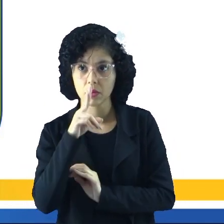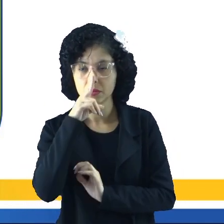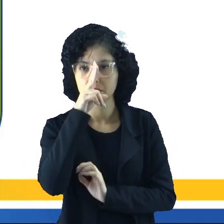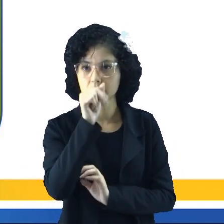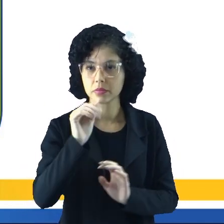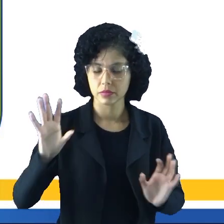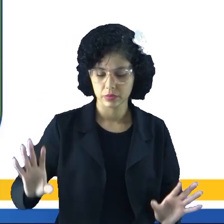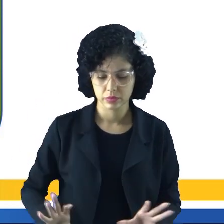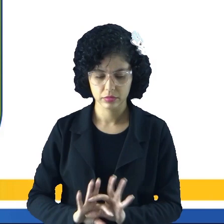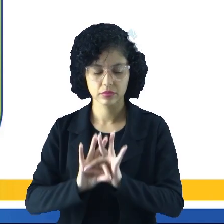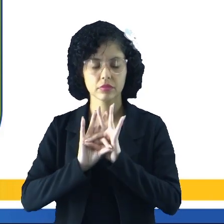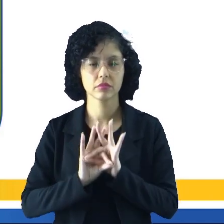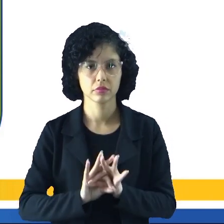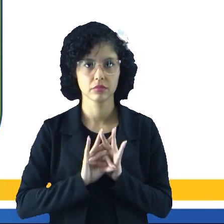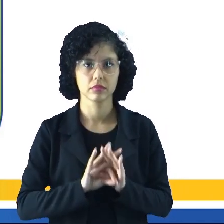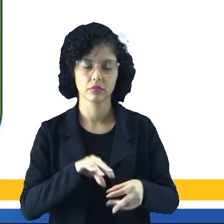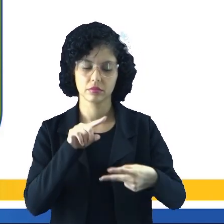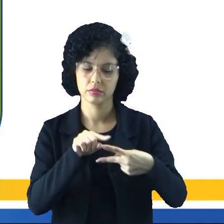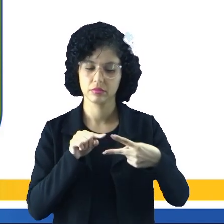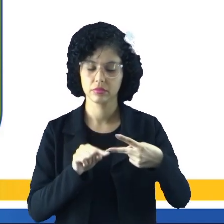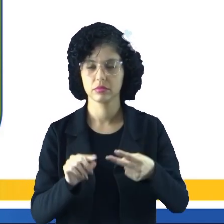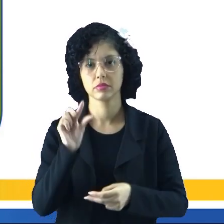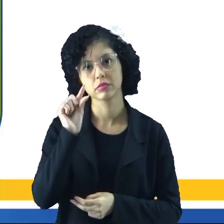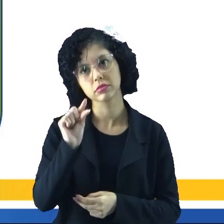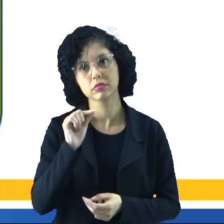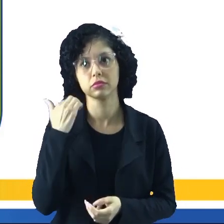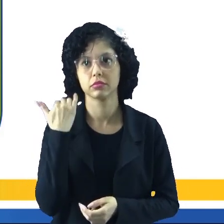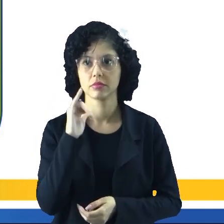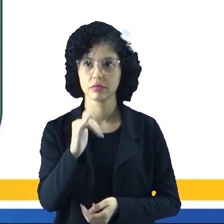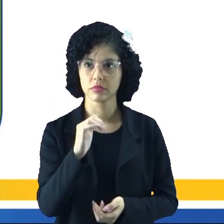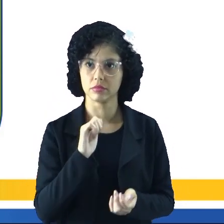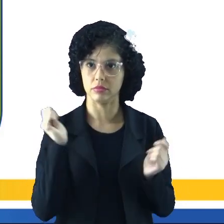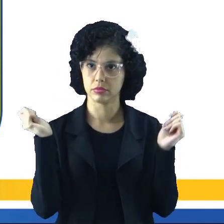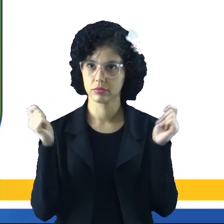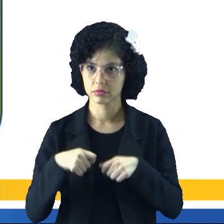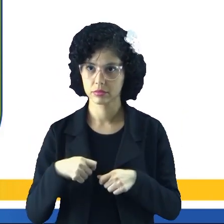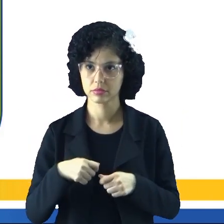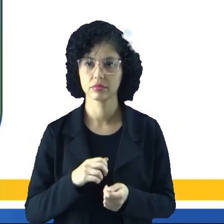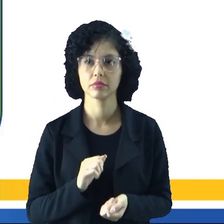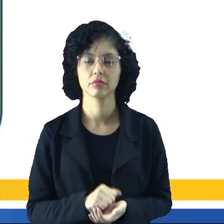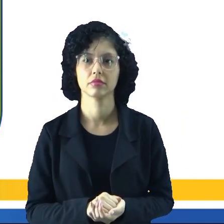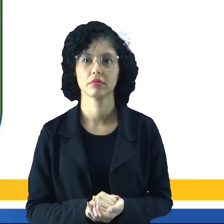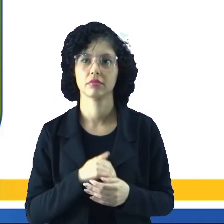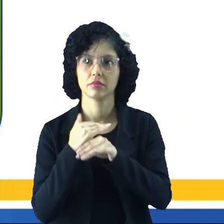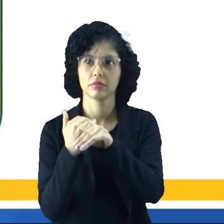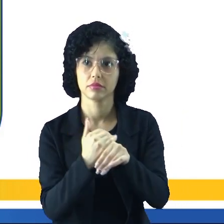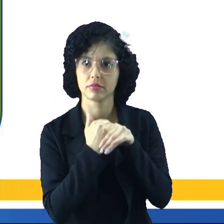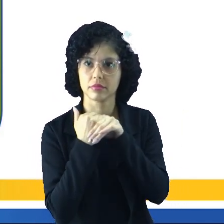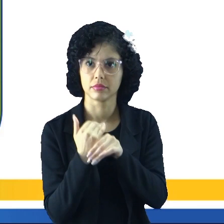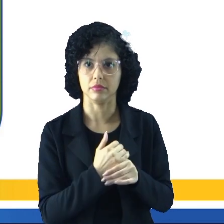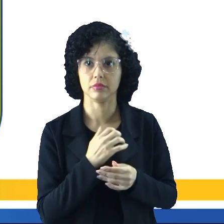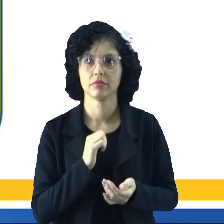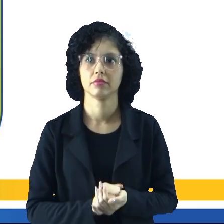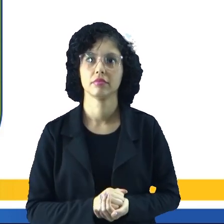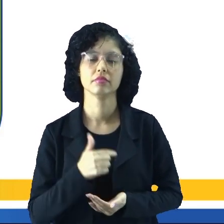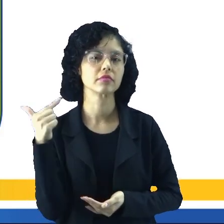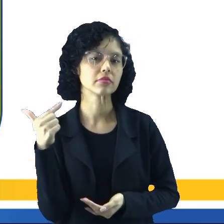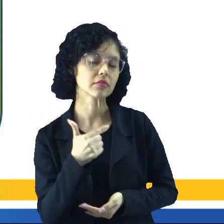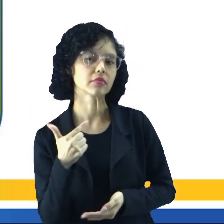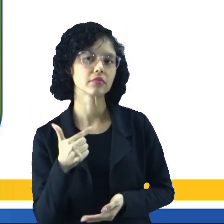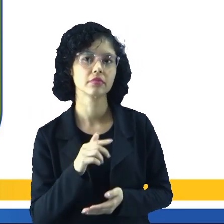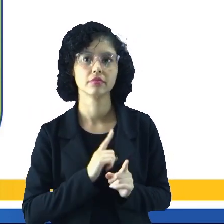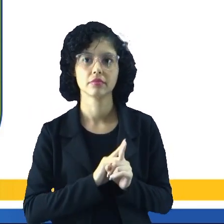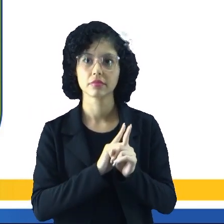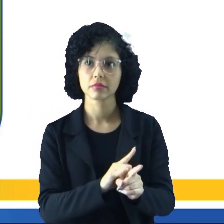de interação entre duas partículas eletrizadas, elas possuem intensidades iguais e são sempre dirigidas